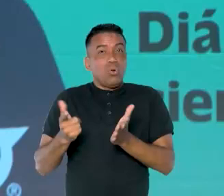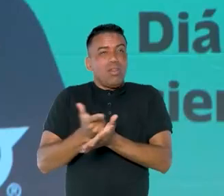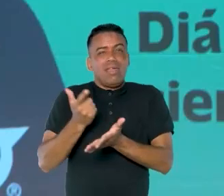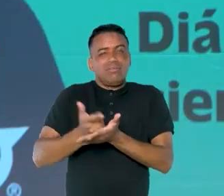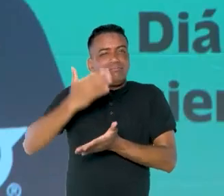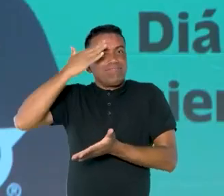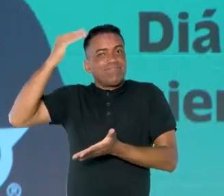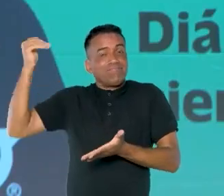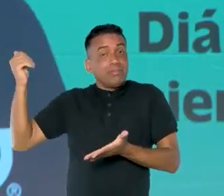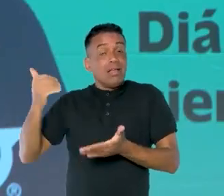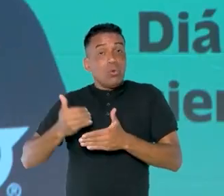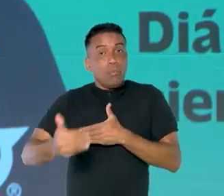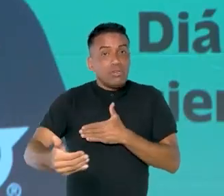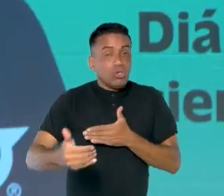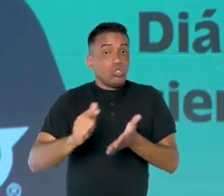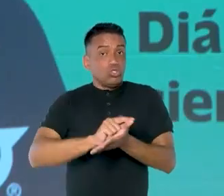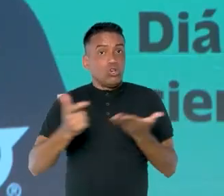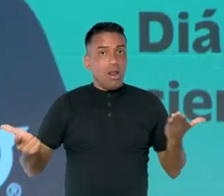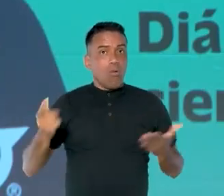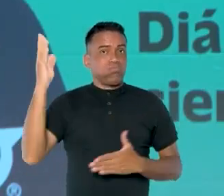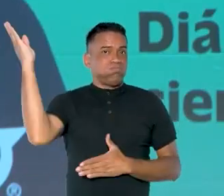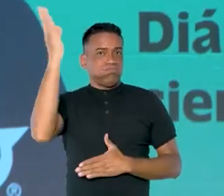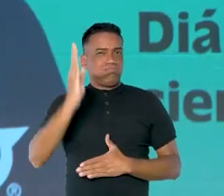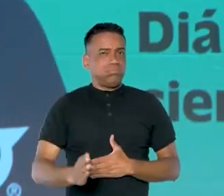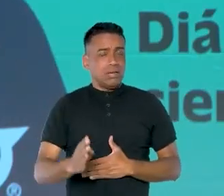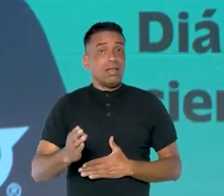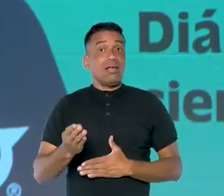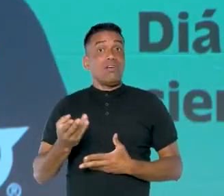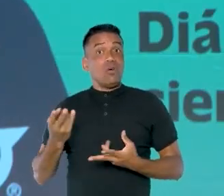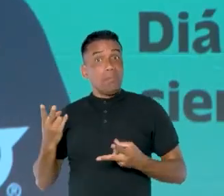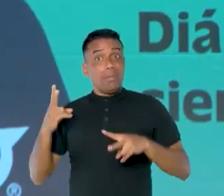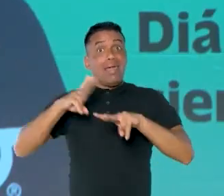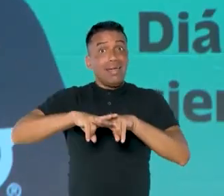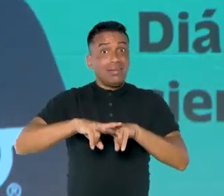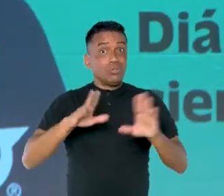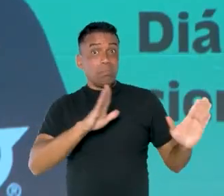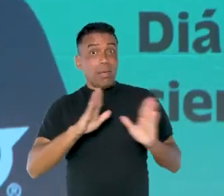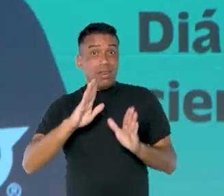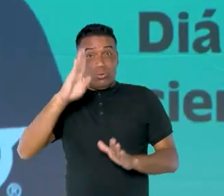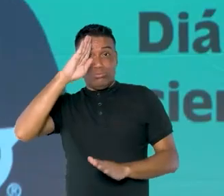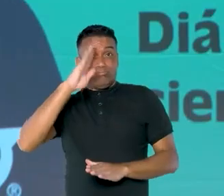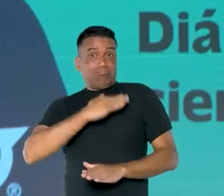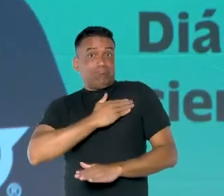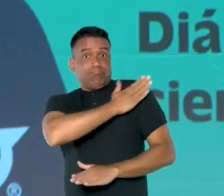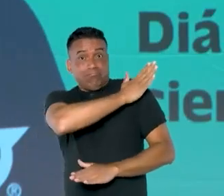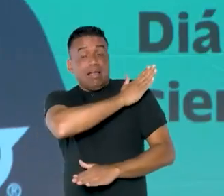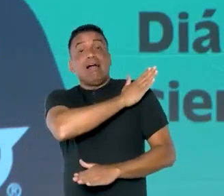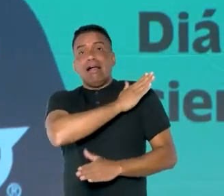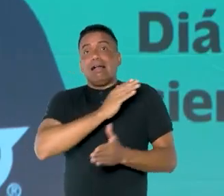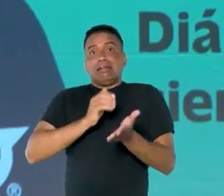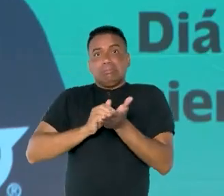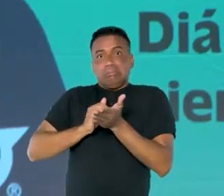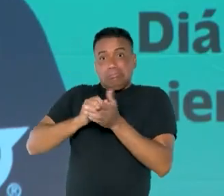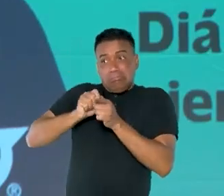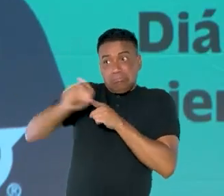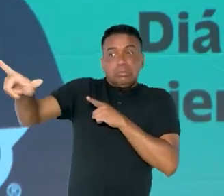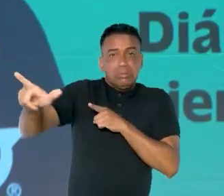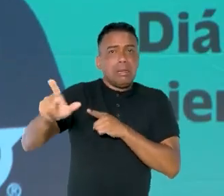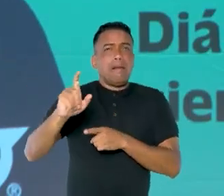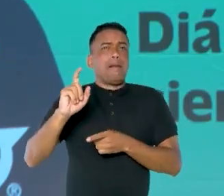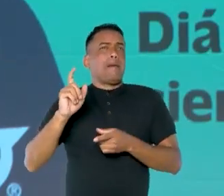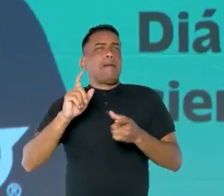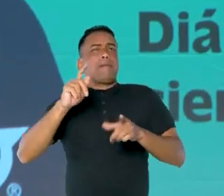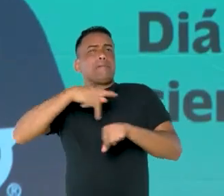isso, companheiro? Começou no Jornal do Brasil, foi preso durante a ditadura em 1970, passou por países